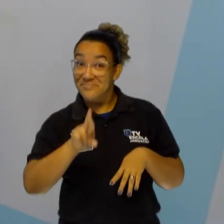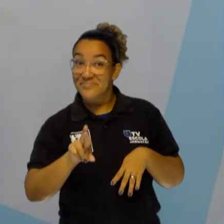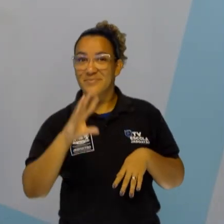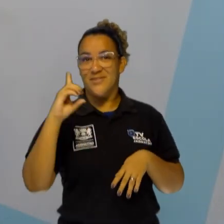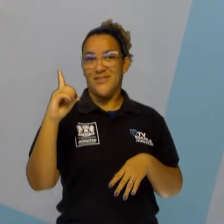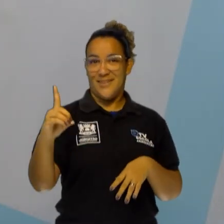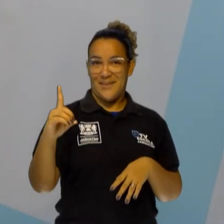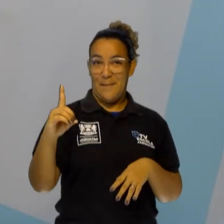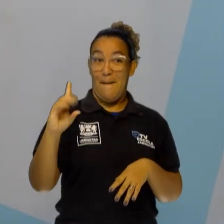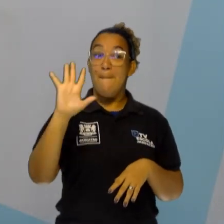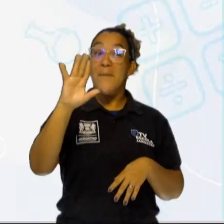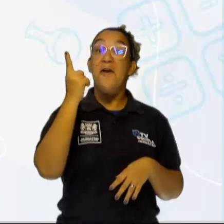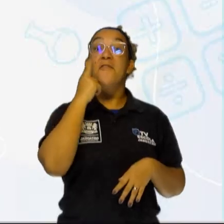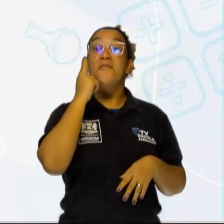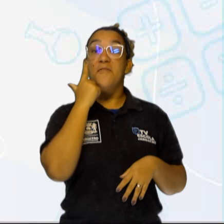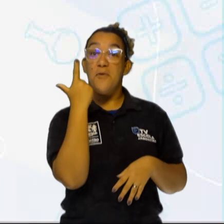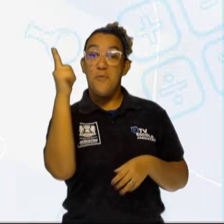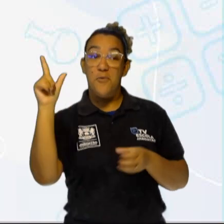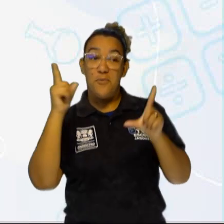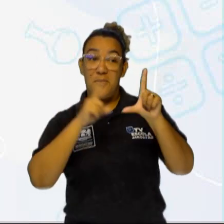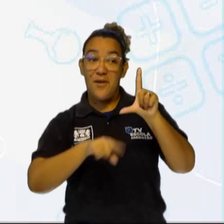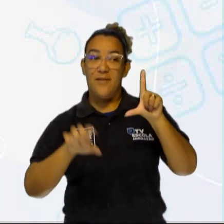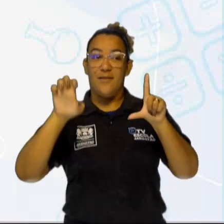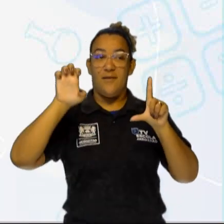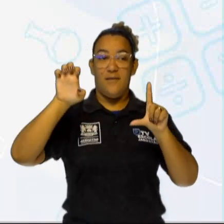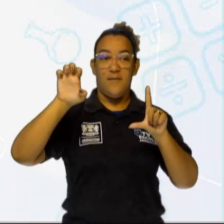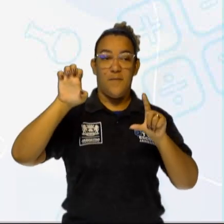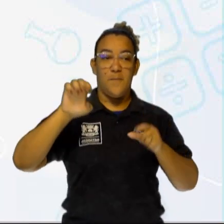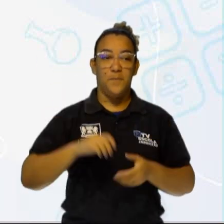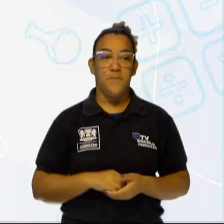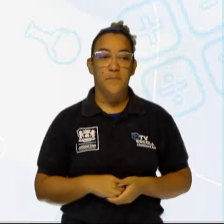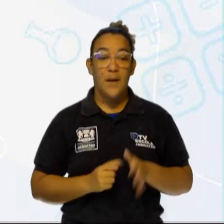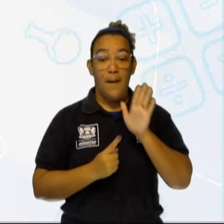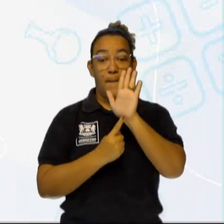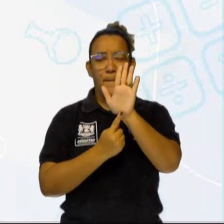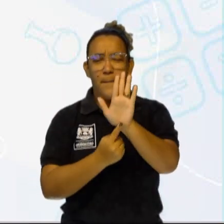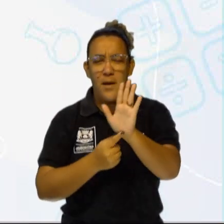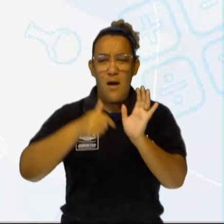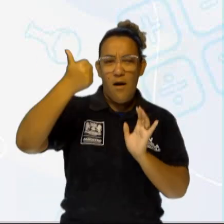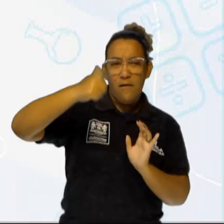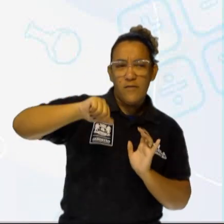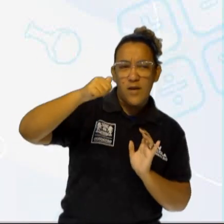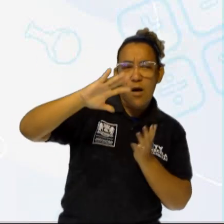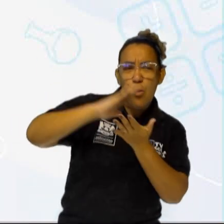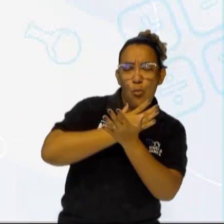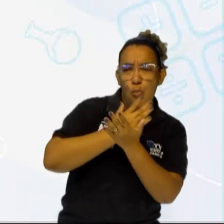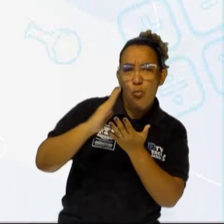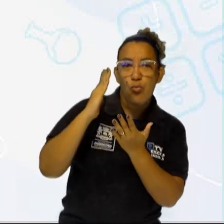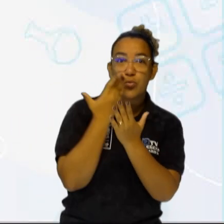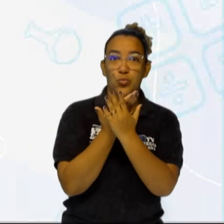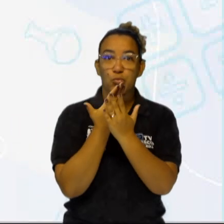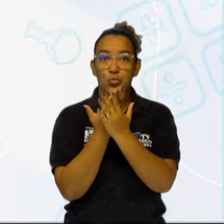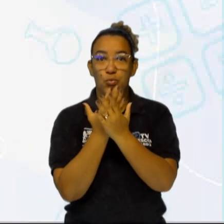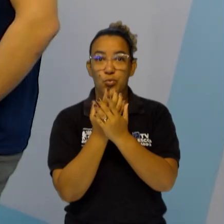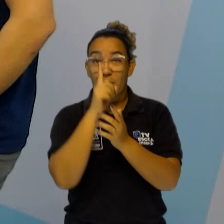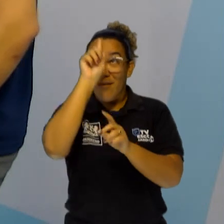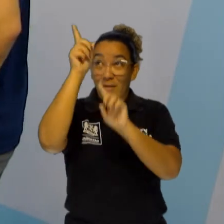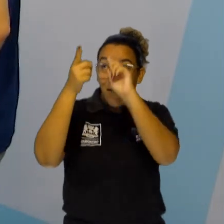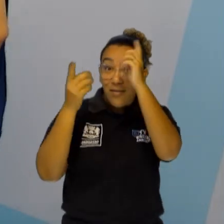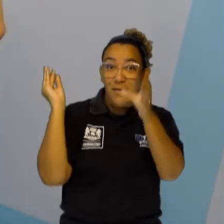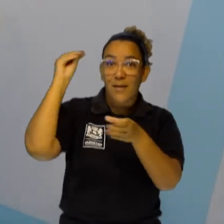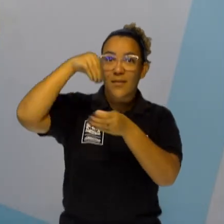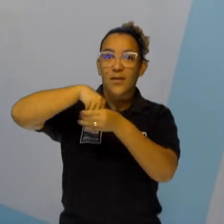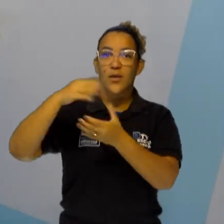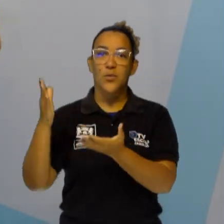Mesmo assim, vamos comigo lá para o item E agora. Apresentar a avaliação de alguns estudiosos sobre as ideias presentes no livro. Na